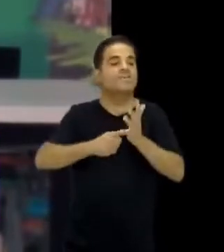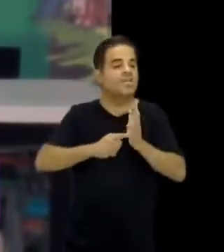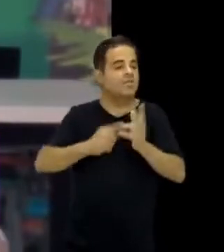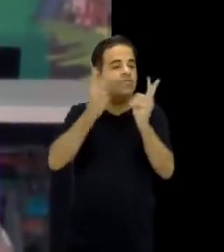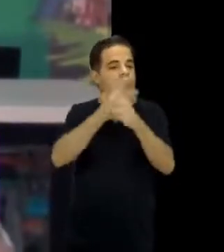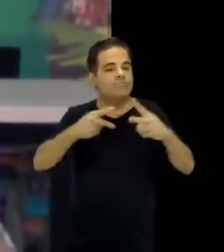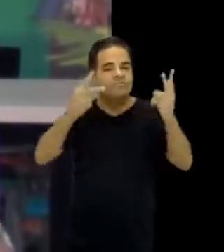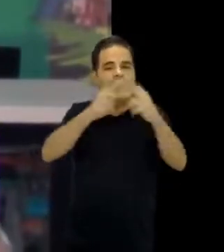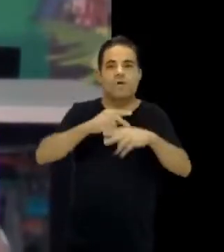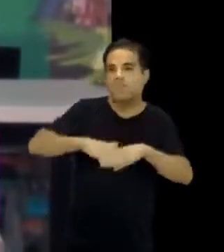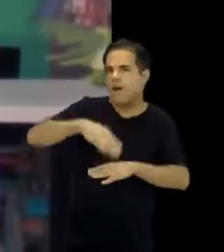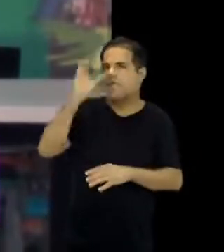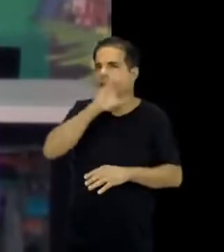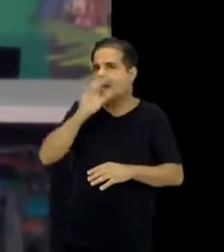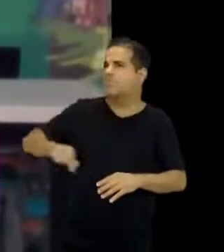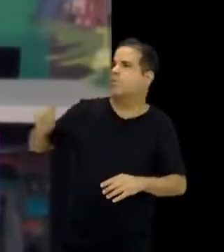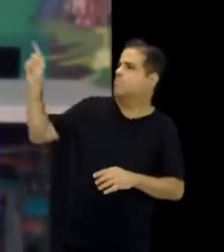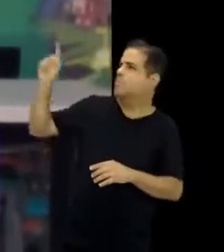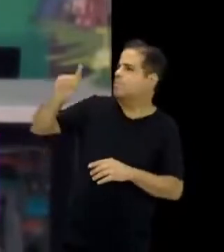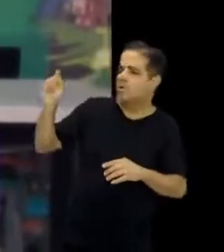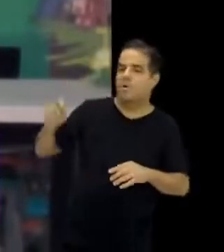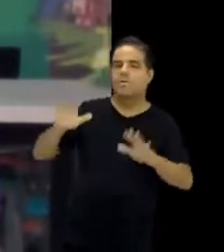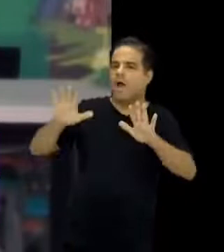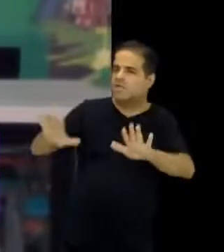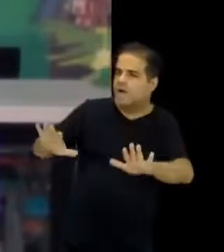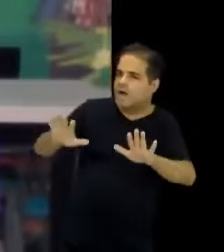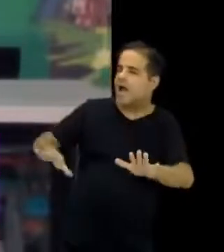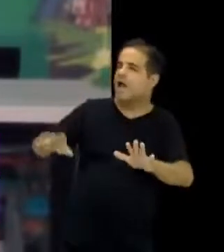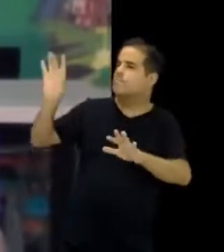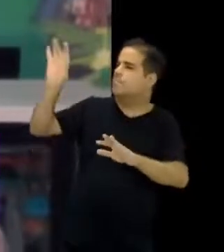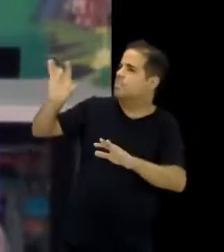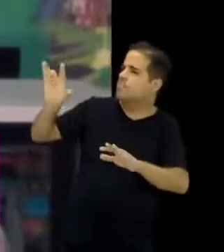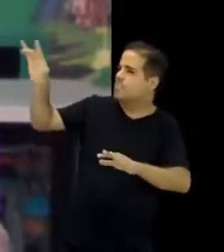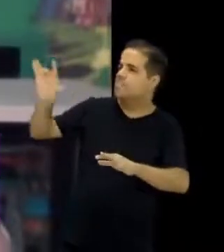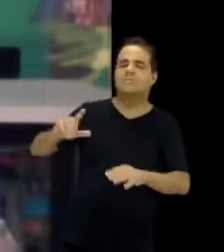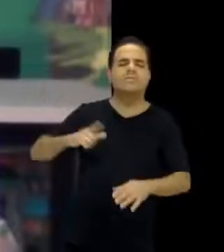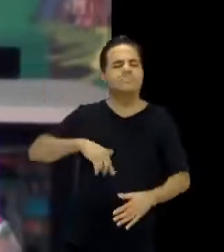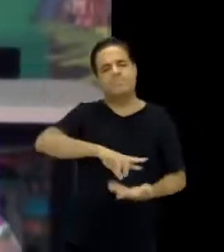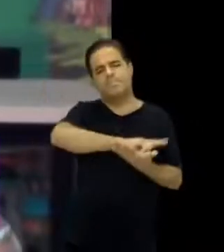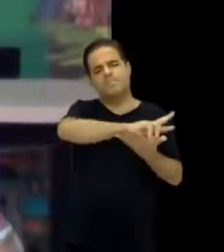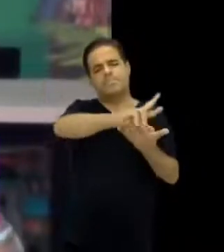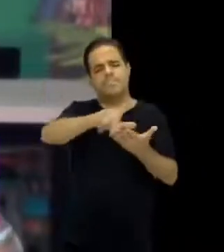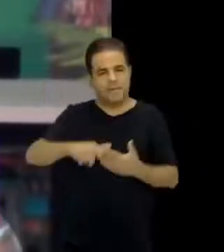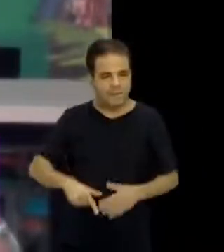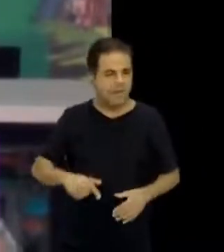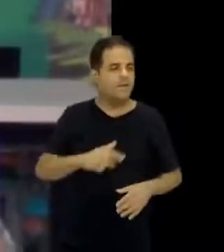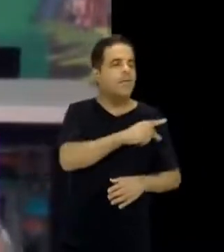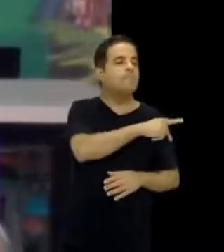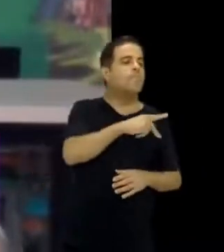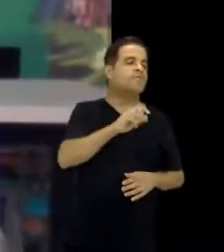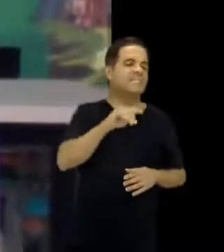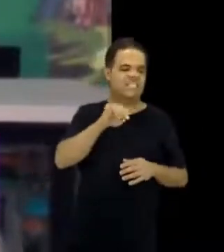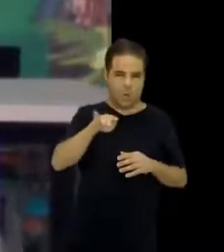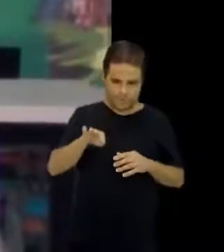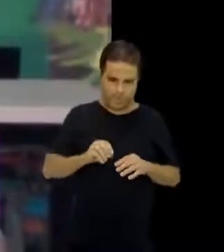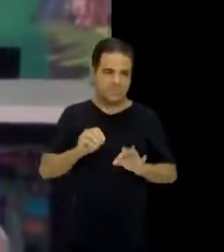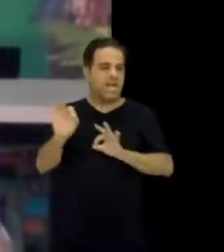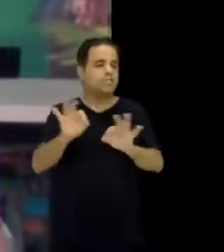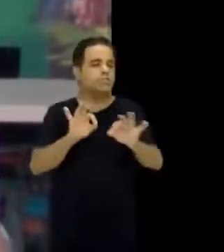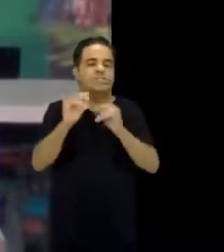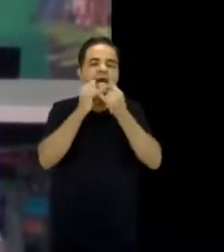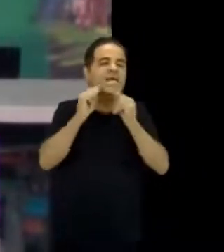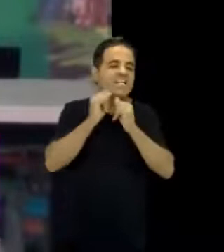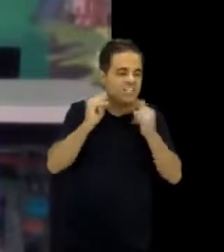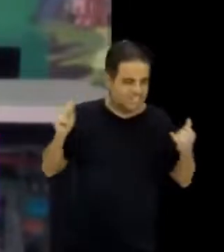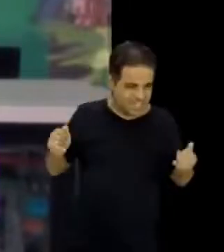gente quer o ventilador mais rápido, a gente quer o ventilador mais devagar. E existem vários tipos de potenciômetros. O que a gente vai